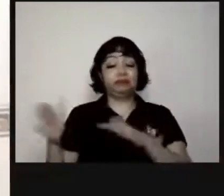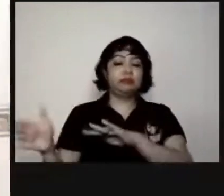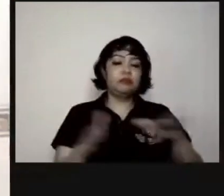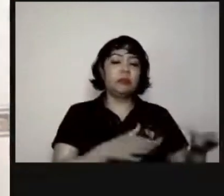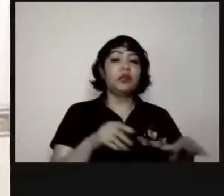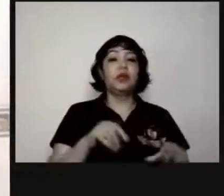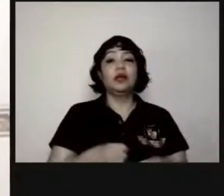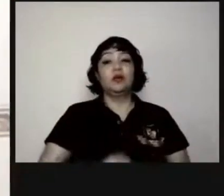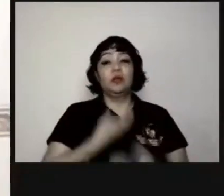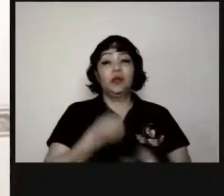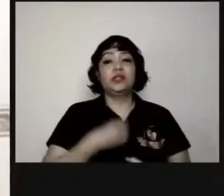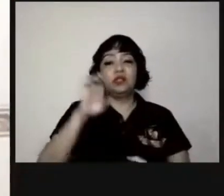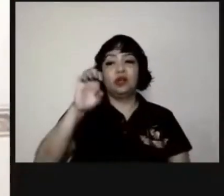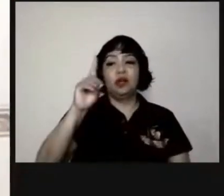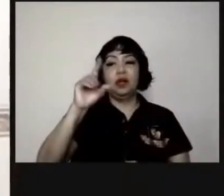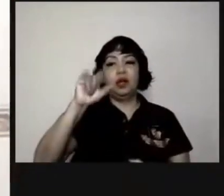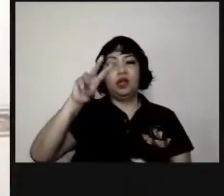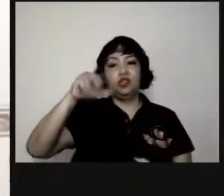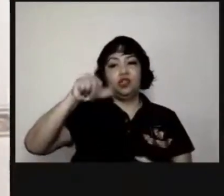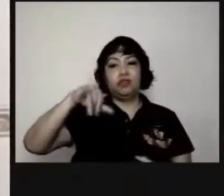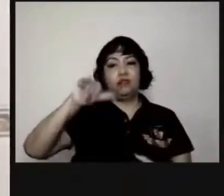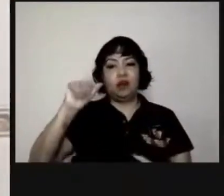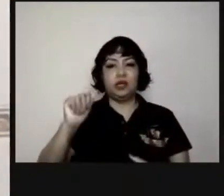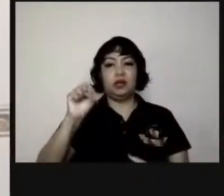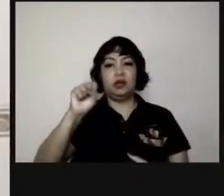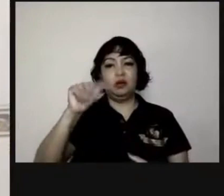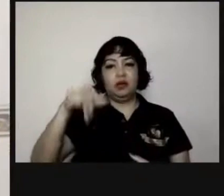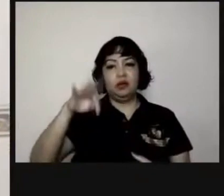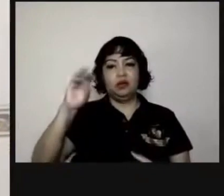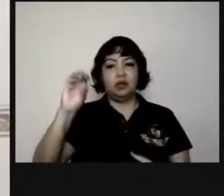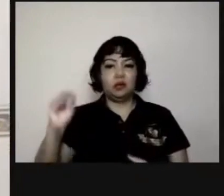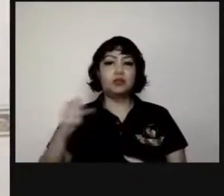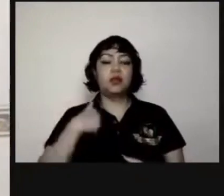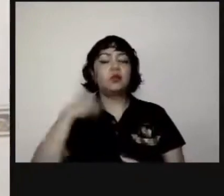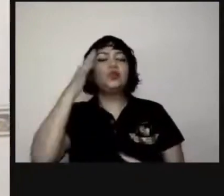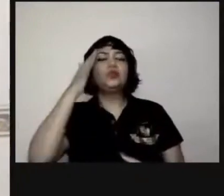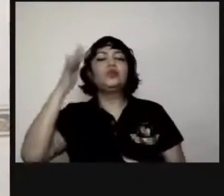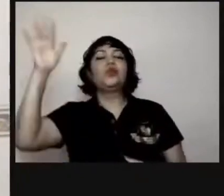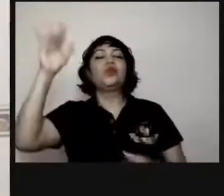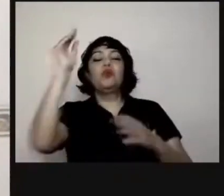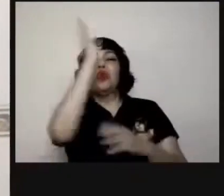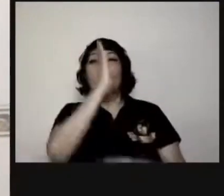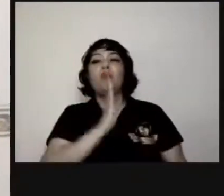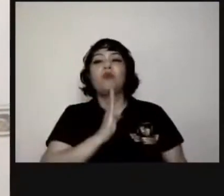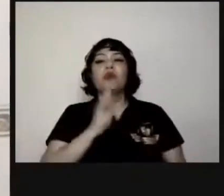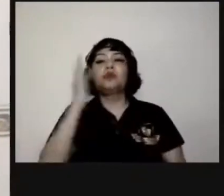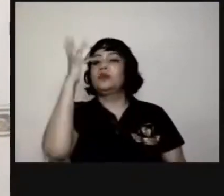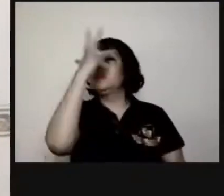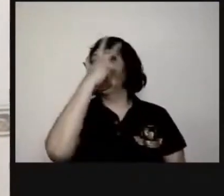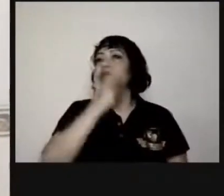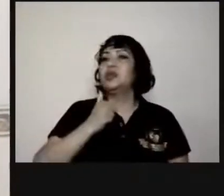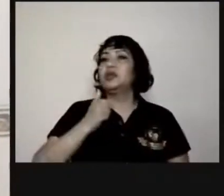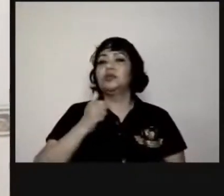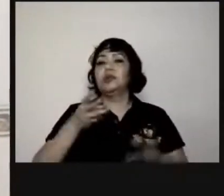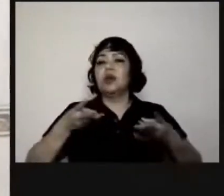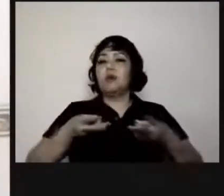Santos fala assim: eu sonho com um Brasil limpo, com qualidade na saúde e educação. Eu sonho com um